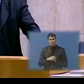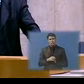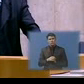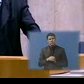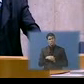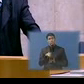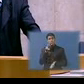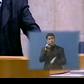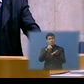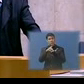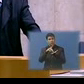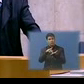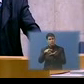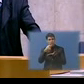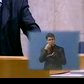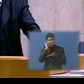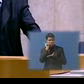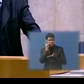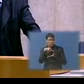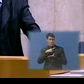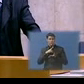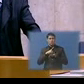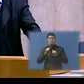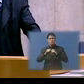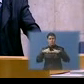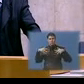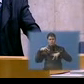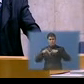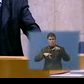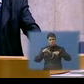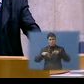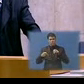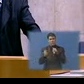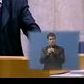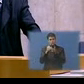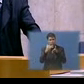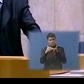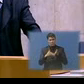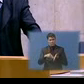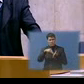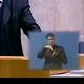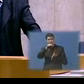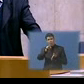É verdade que ontem nós tivemos uma audiência pública com o secretário Mauro Ricardo